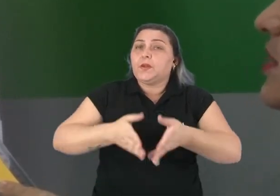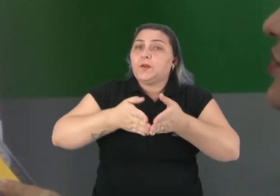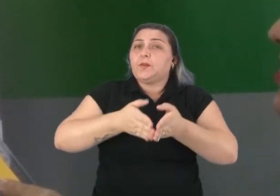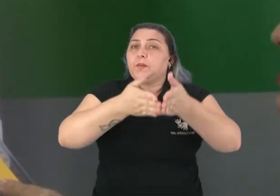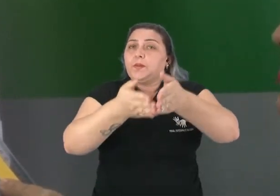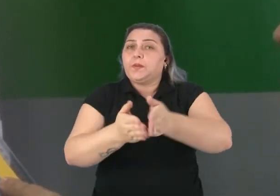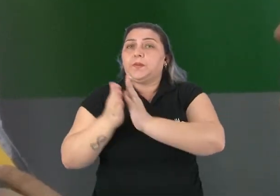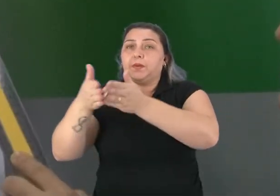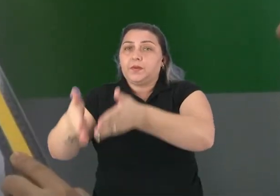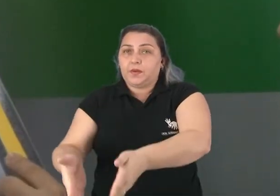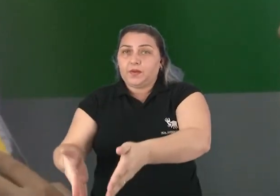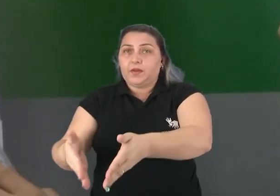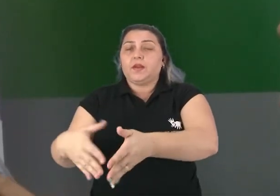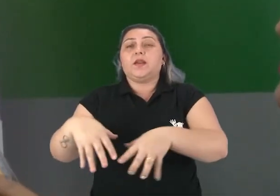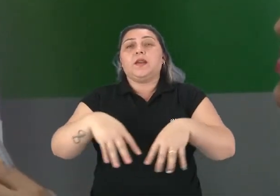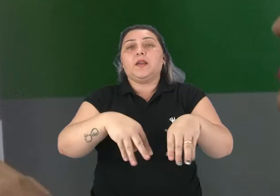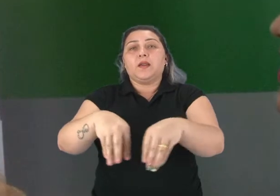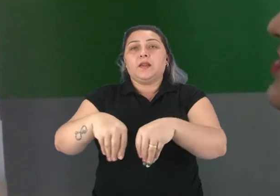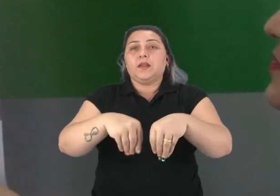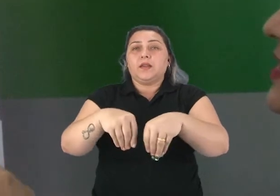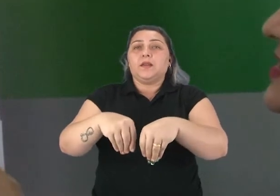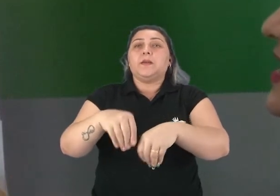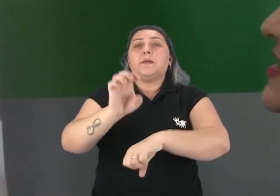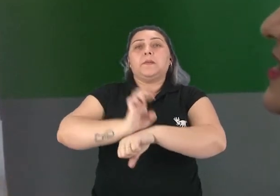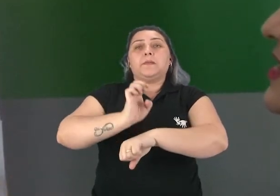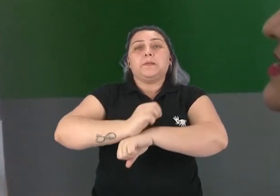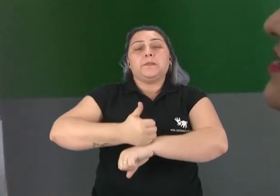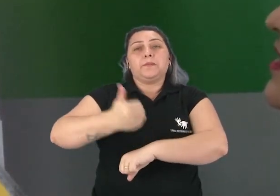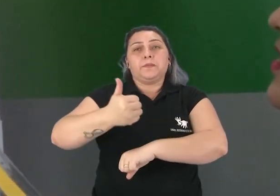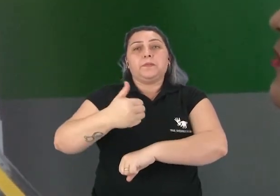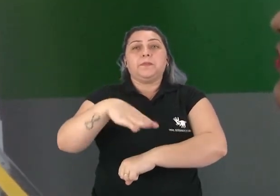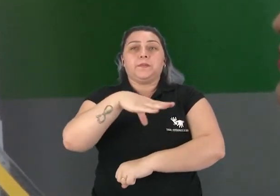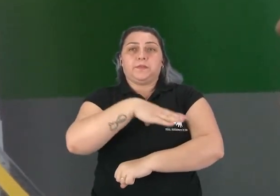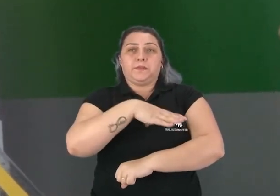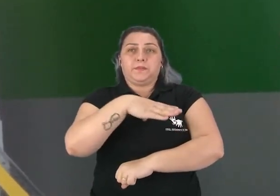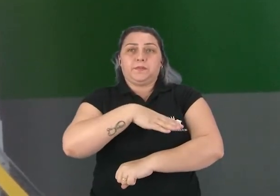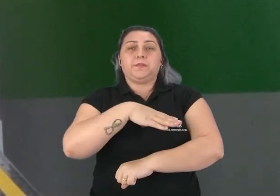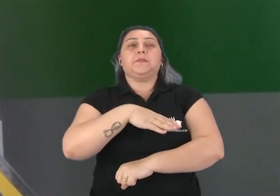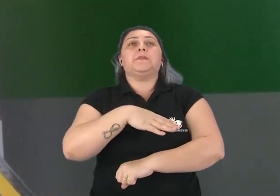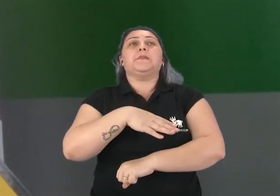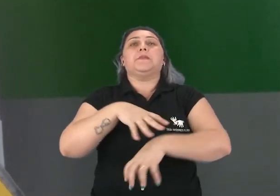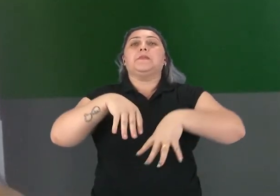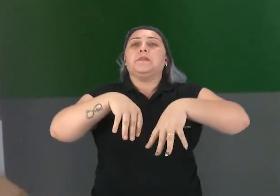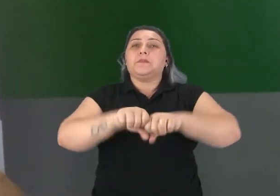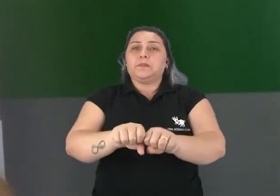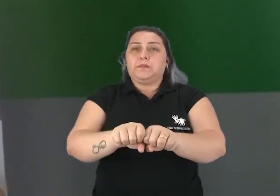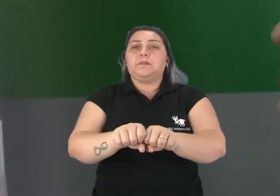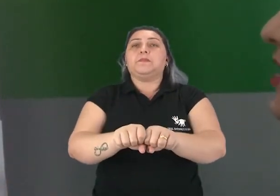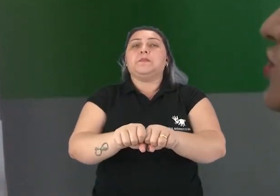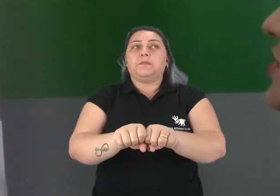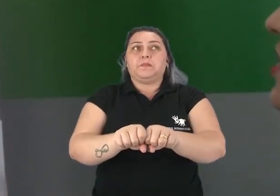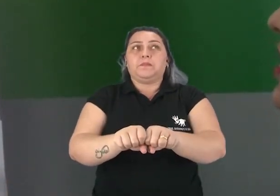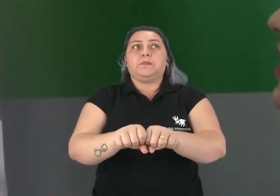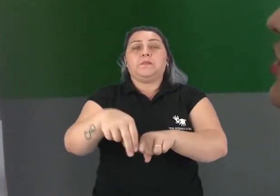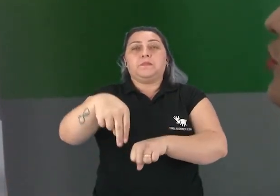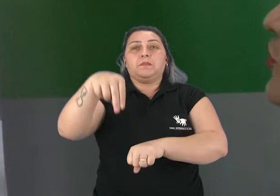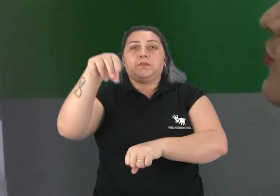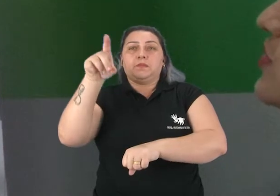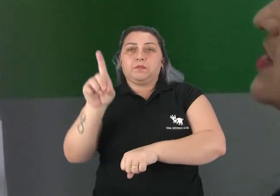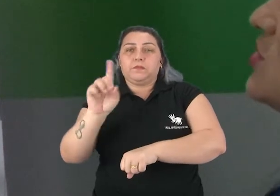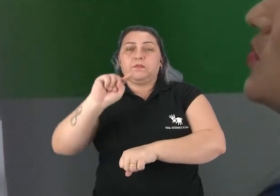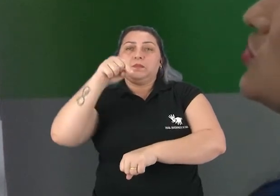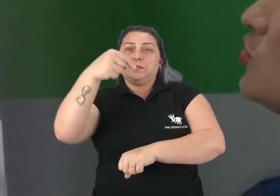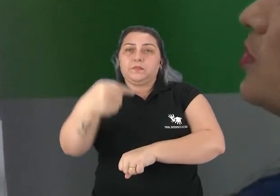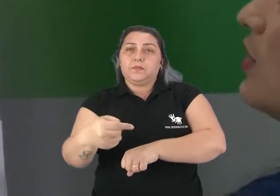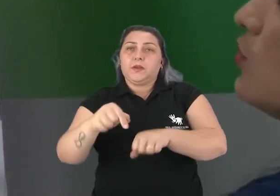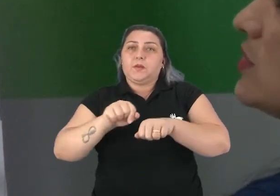desembarcaram em nossas terras. Os primeiros estados, as primeiras cidades que eles povoaram foram essas, aqui no Nordeste, e depois